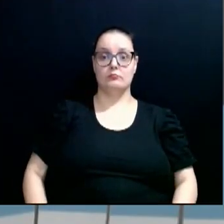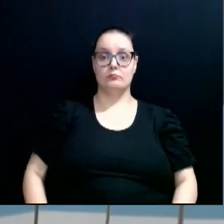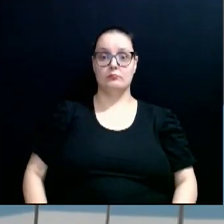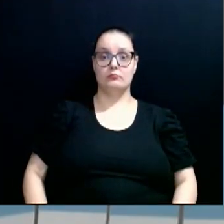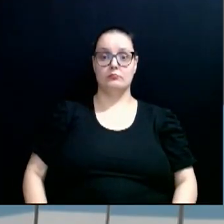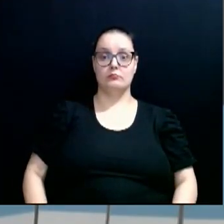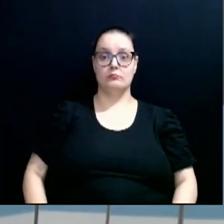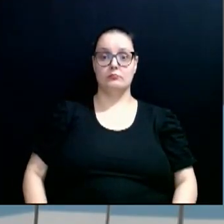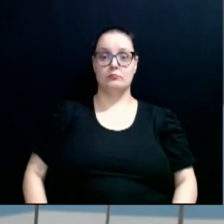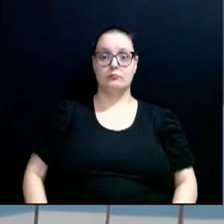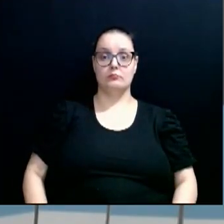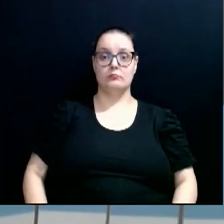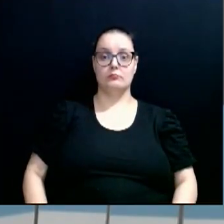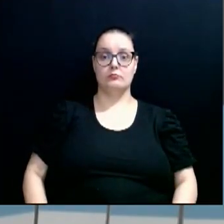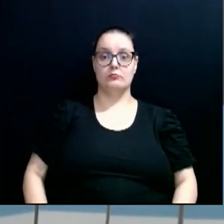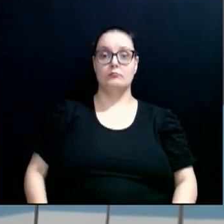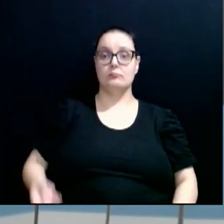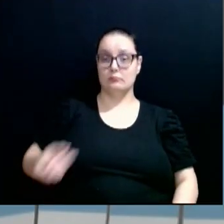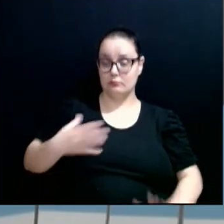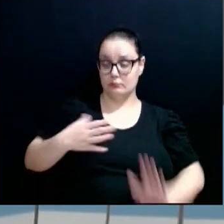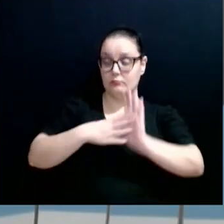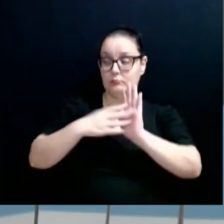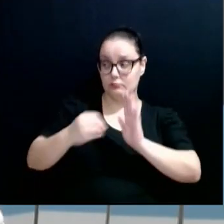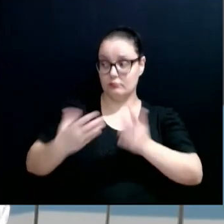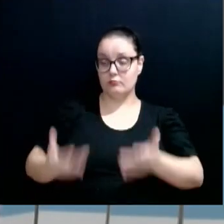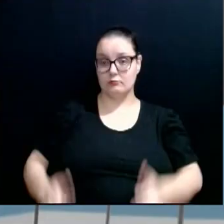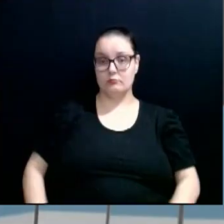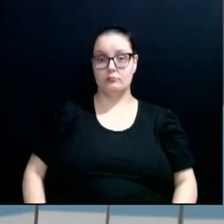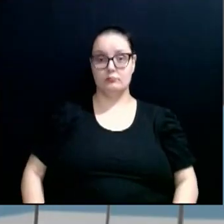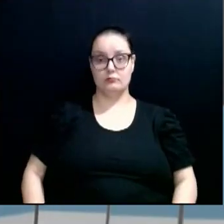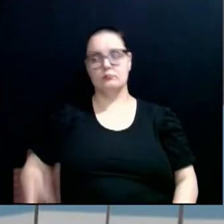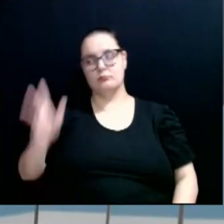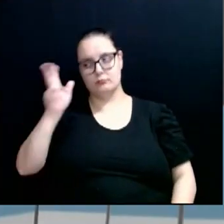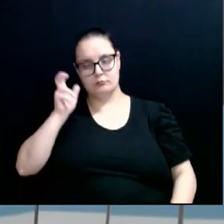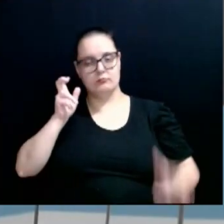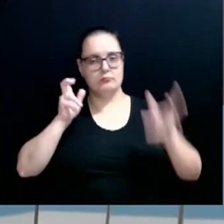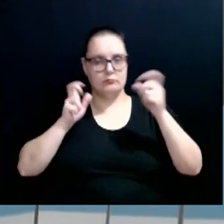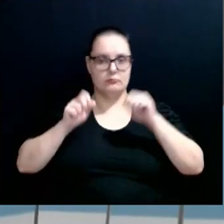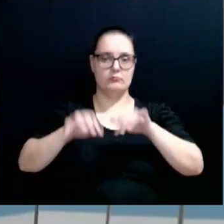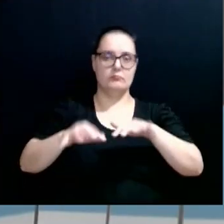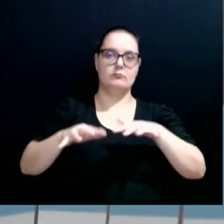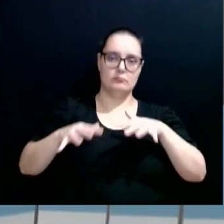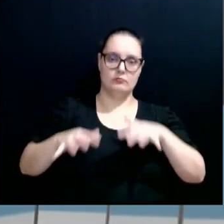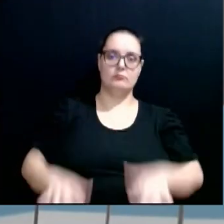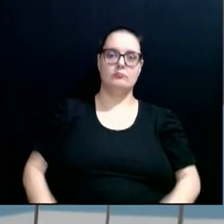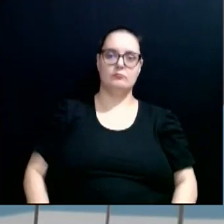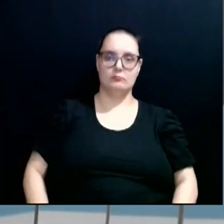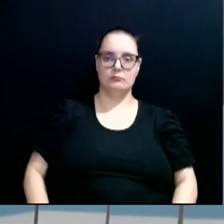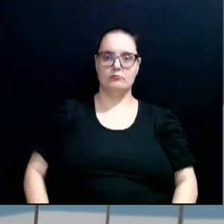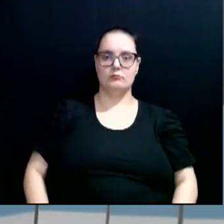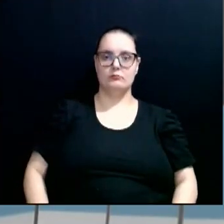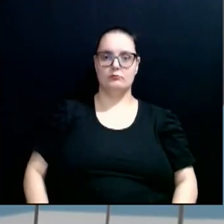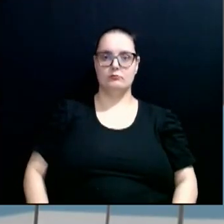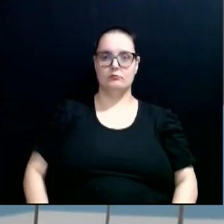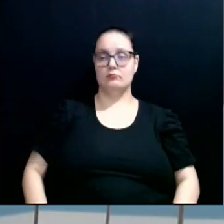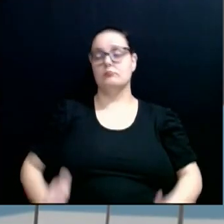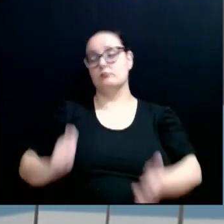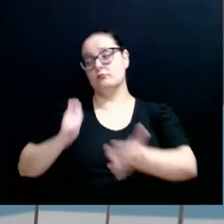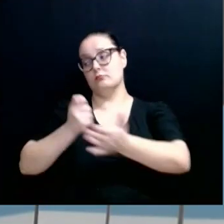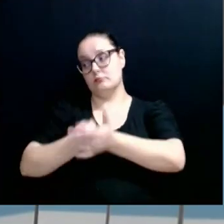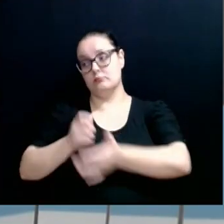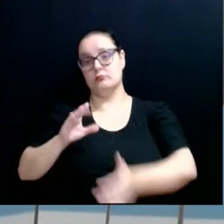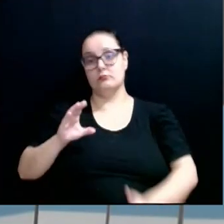Nesse novo modelo, né, e ouvindo muito as audiências públicas, o pagamento das concessionárias vai